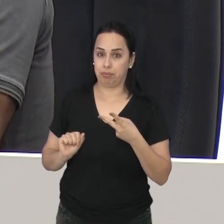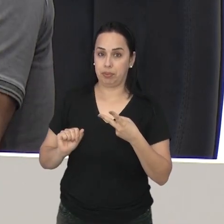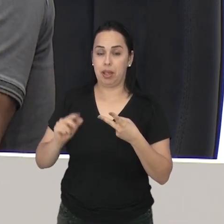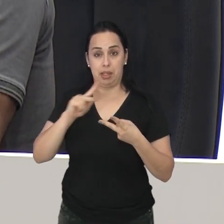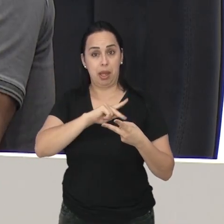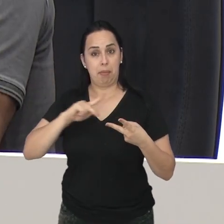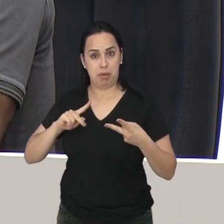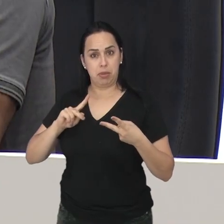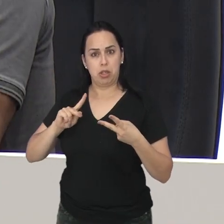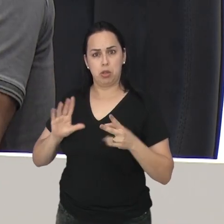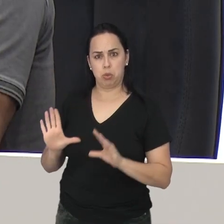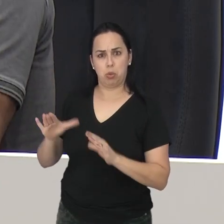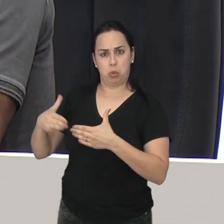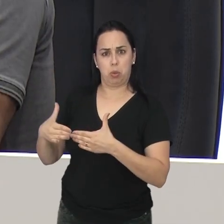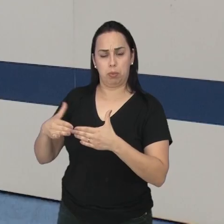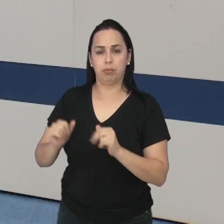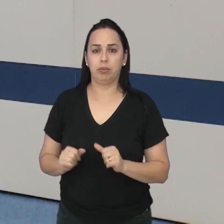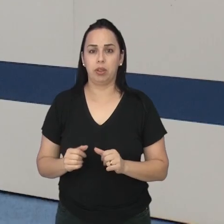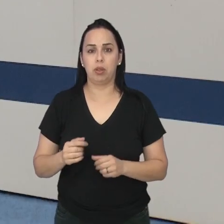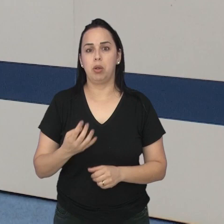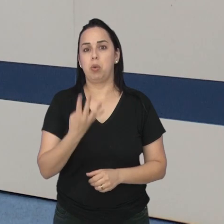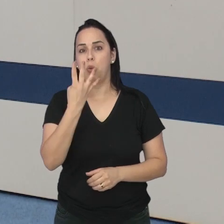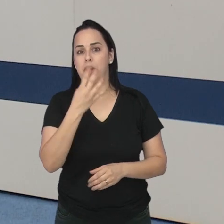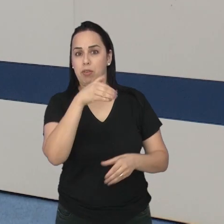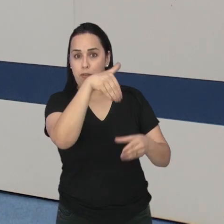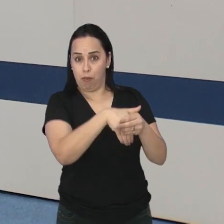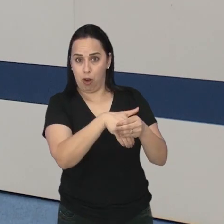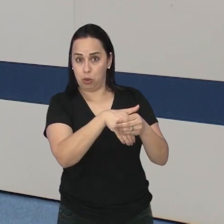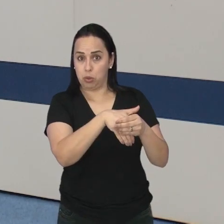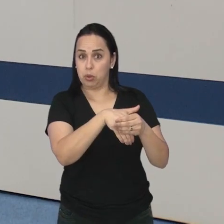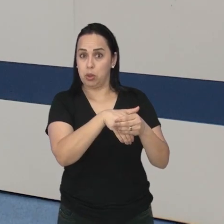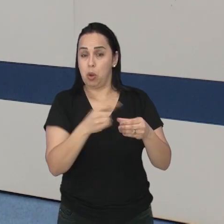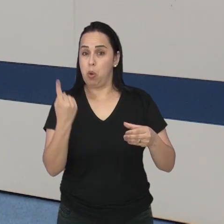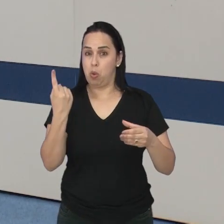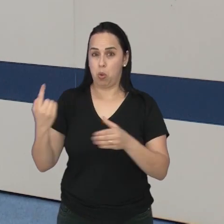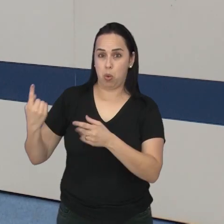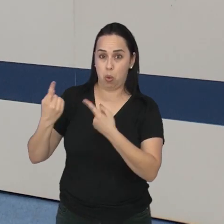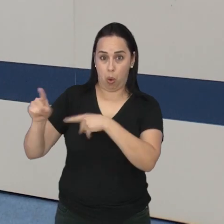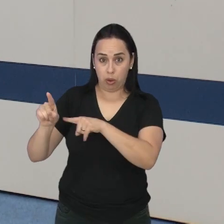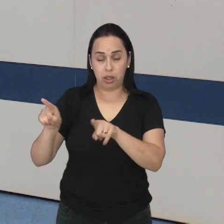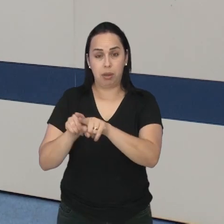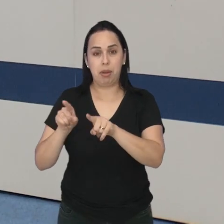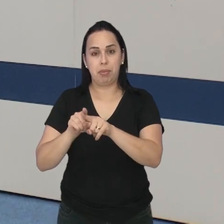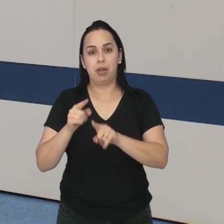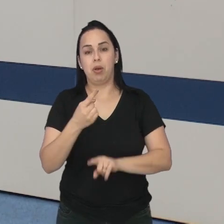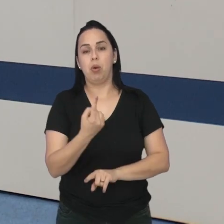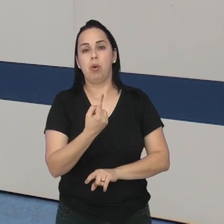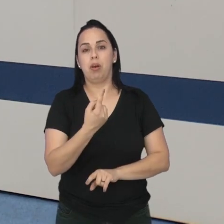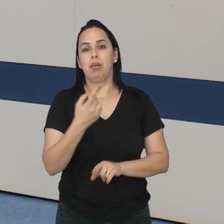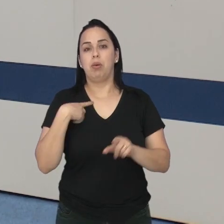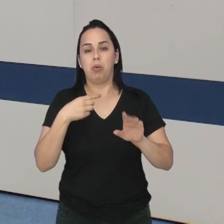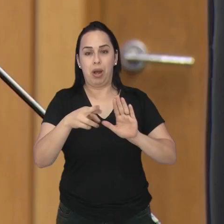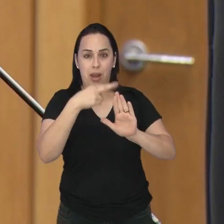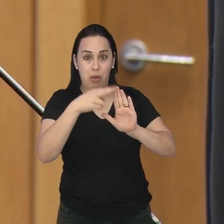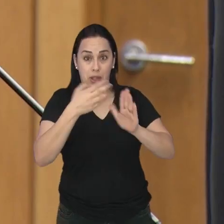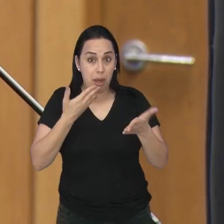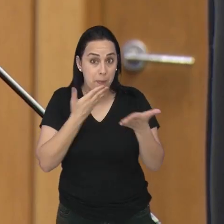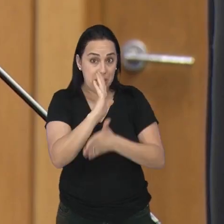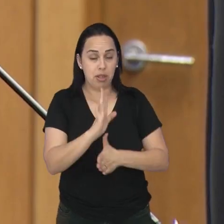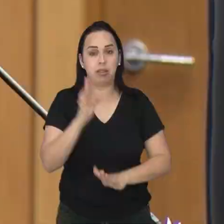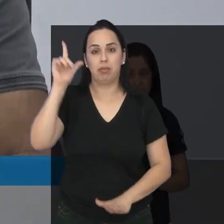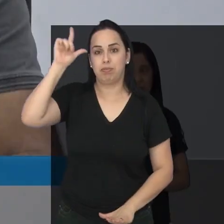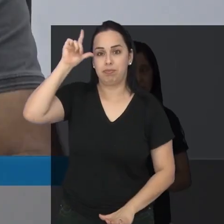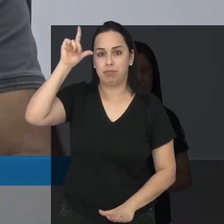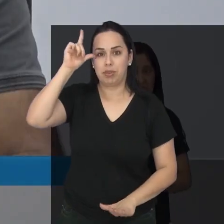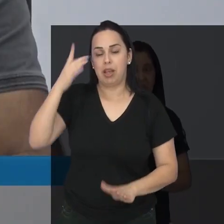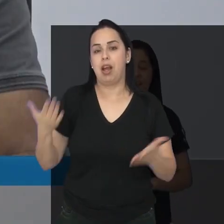Lino Bispo, presidente da SEI. Com 4 votos de 5, o relatório final aprovado foi o de autoria do vereador Lino